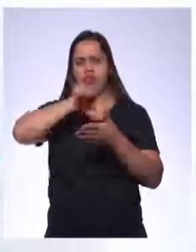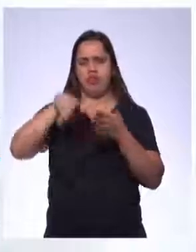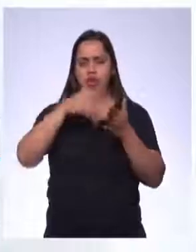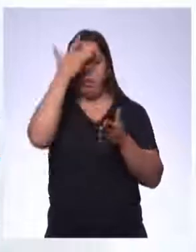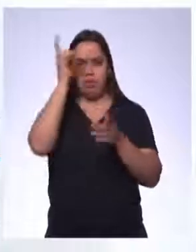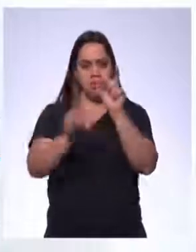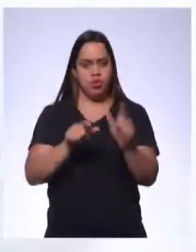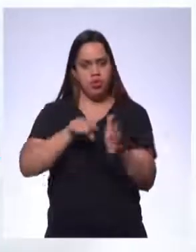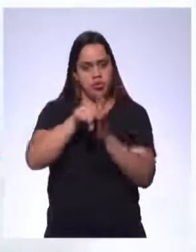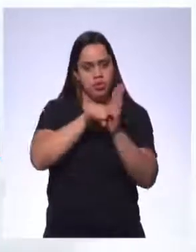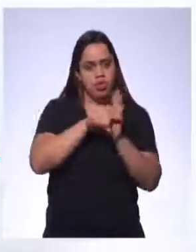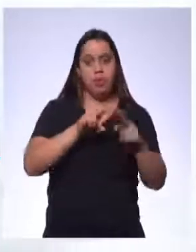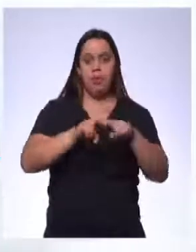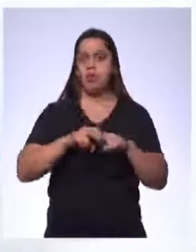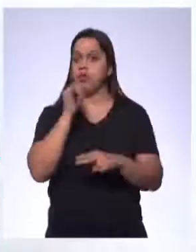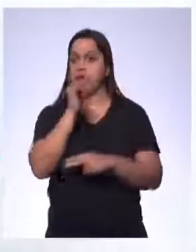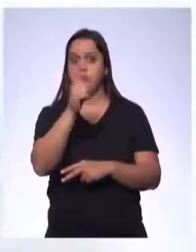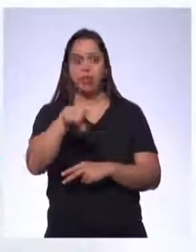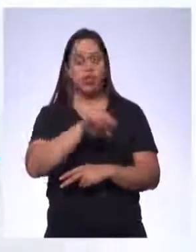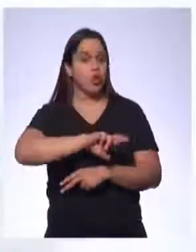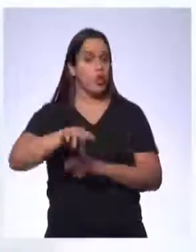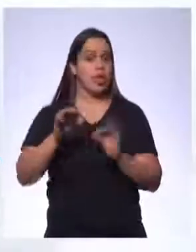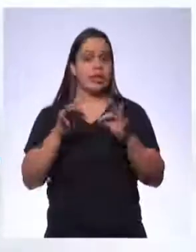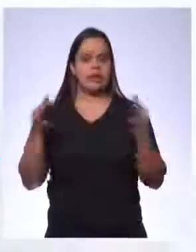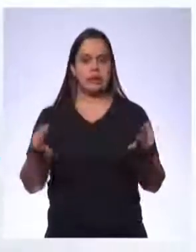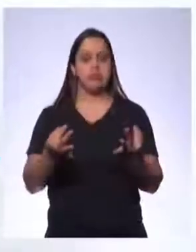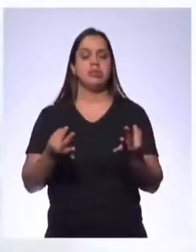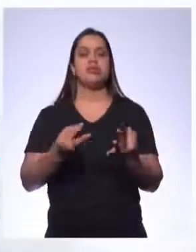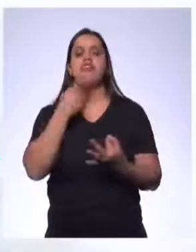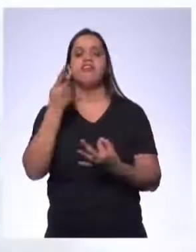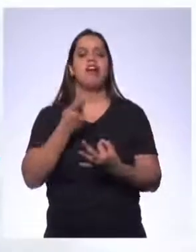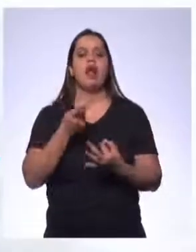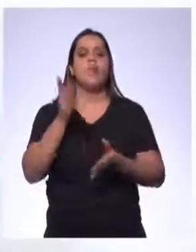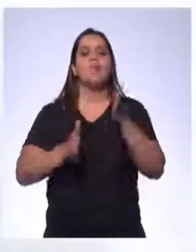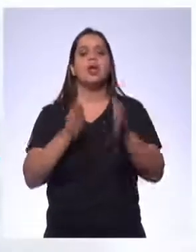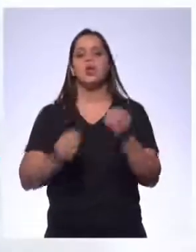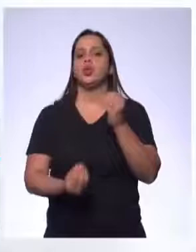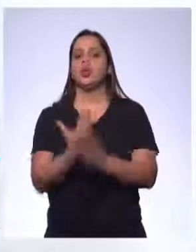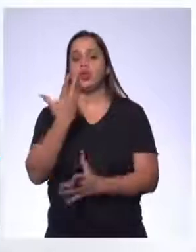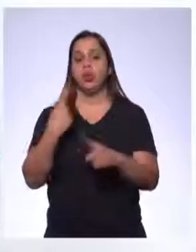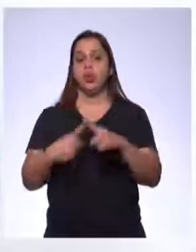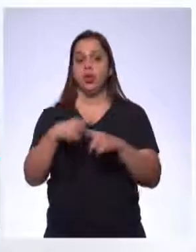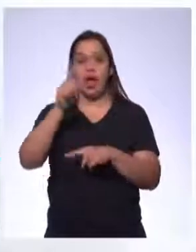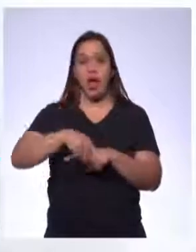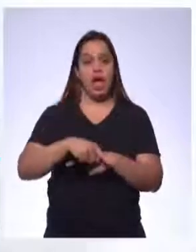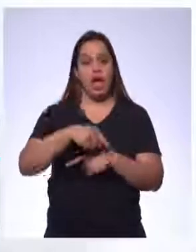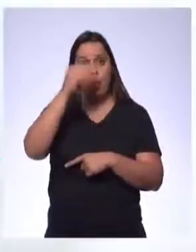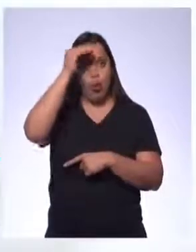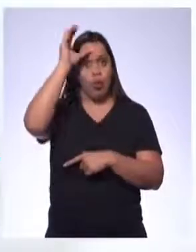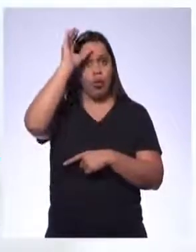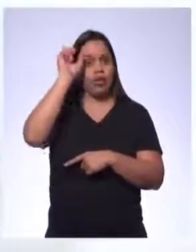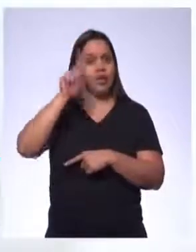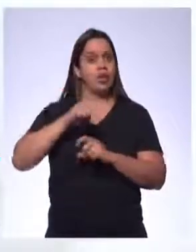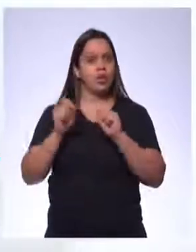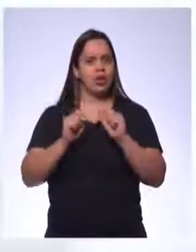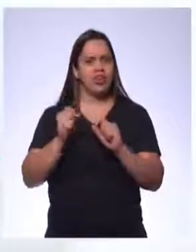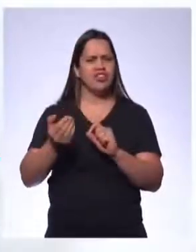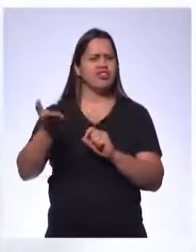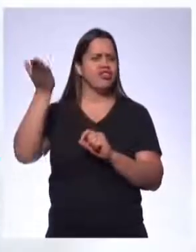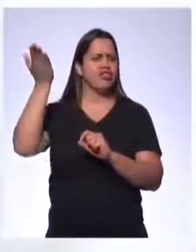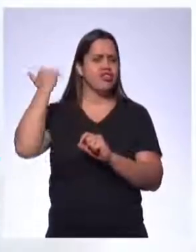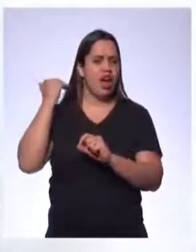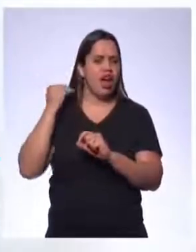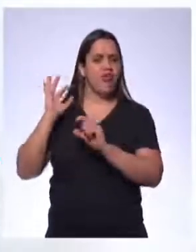Por isso que eu falei para vocês que não era tão simples assim falar quando surgiu a vacina. É um conhecimento que talvez ele tenha sido sistematizado